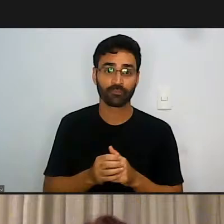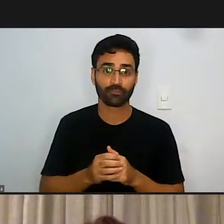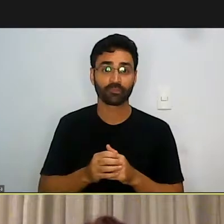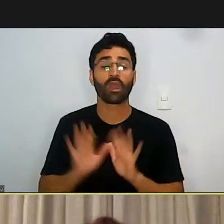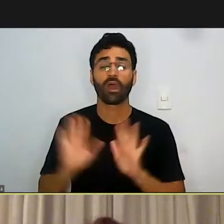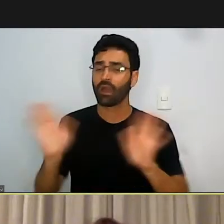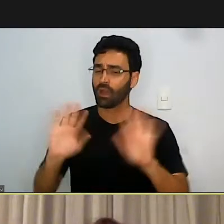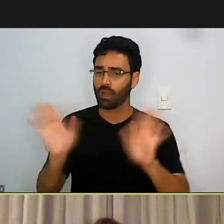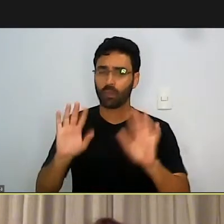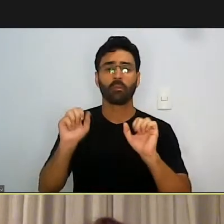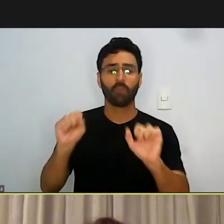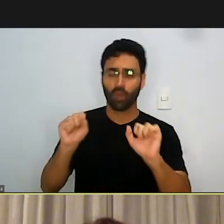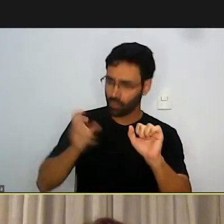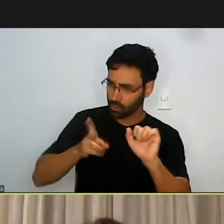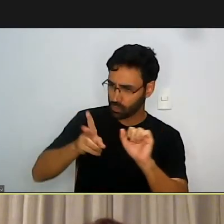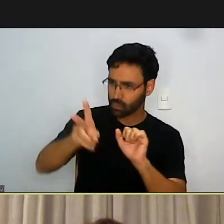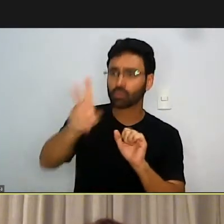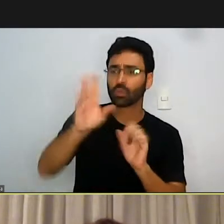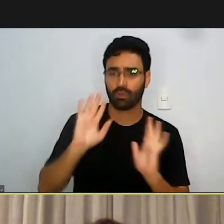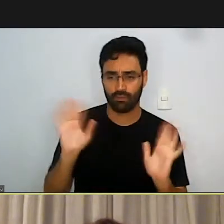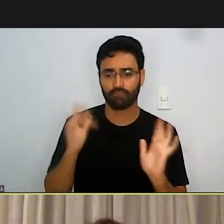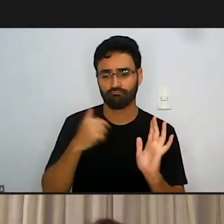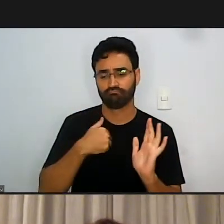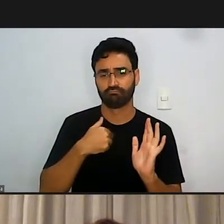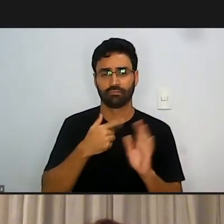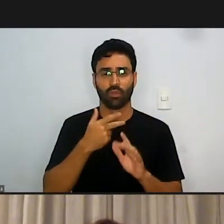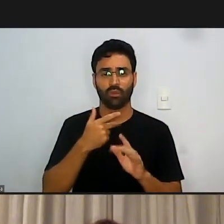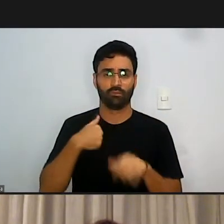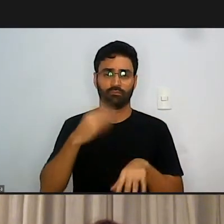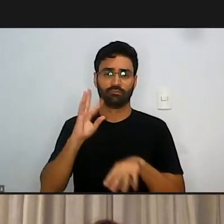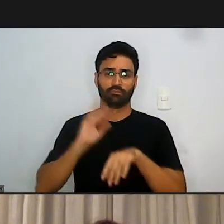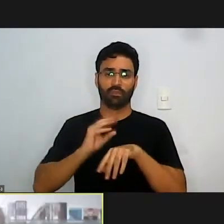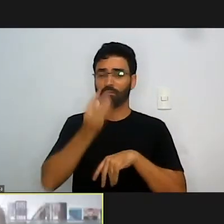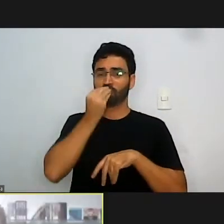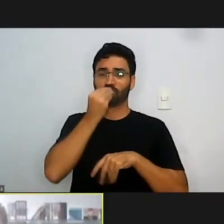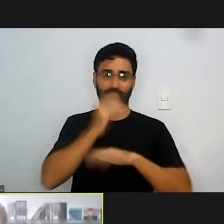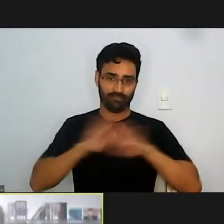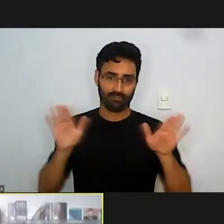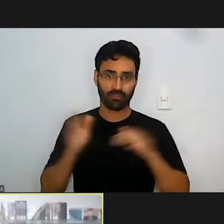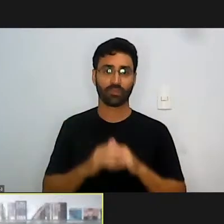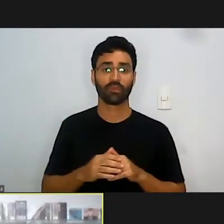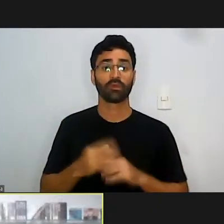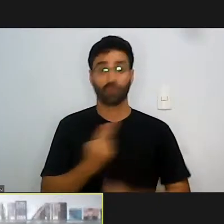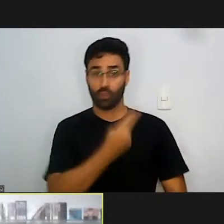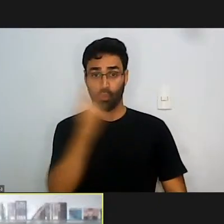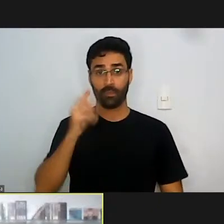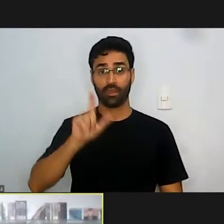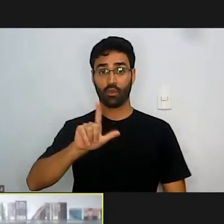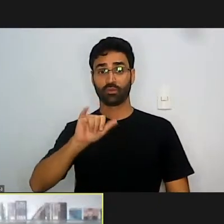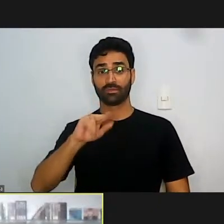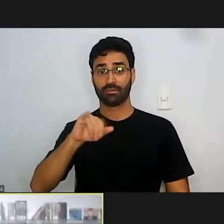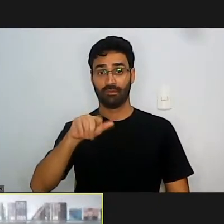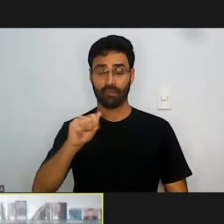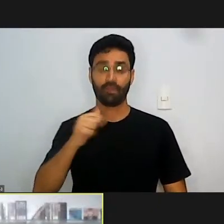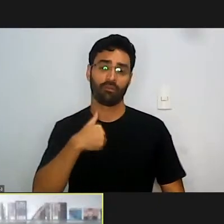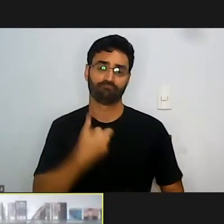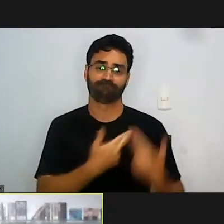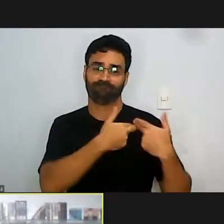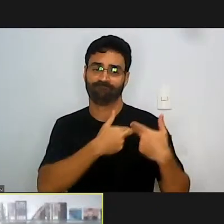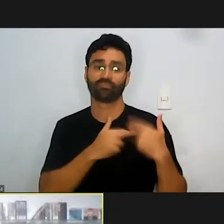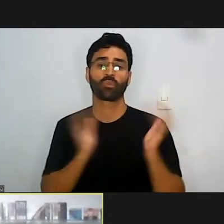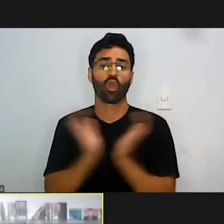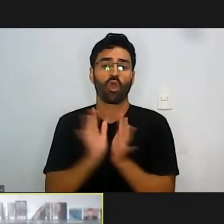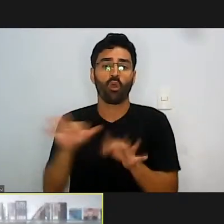com o roteiro. Então tá, obrigada, professora. Meu nome é Luciana, né? Faço parte do cerimonial da Universidade